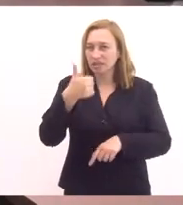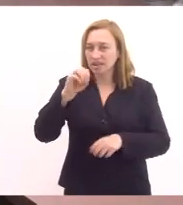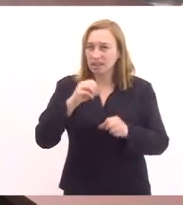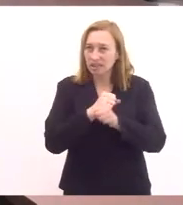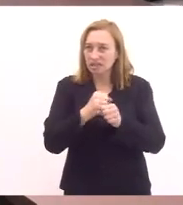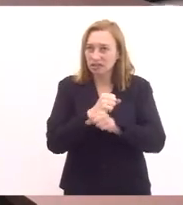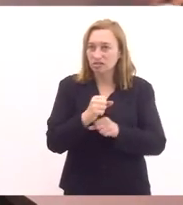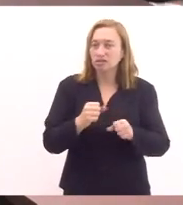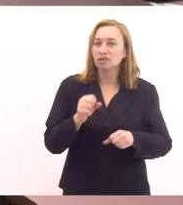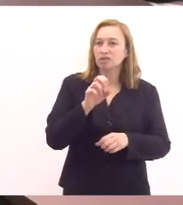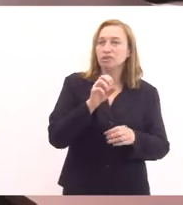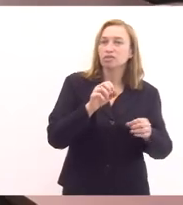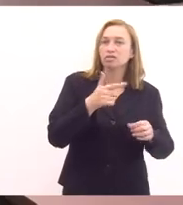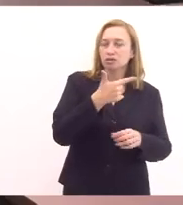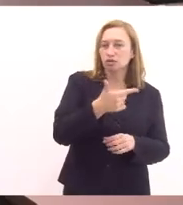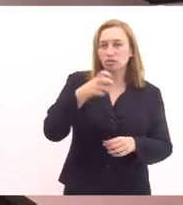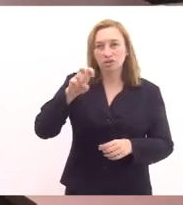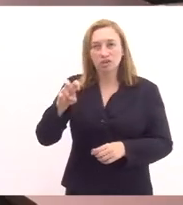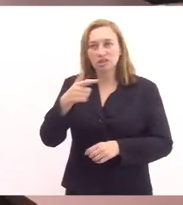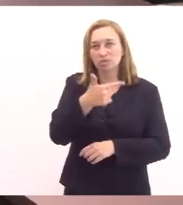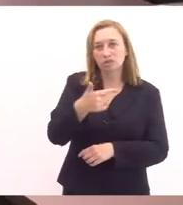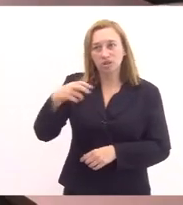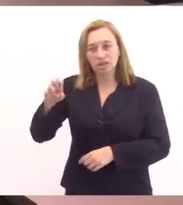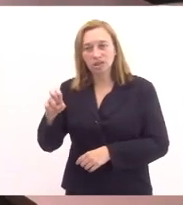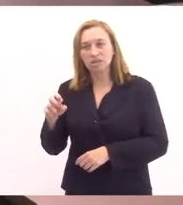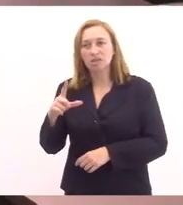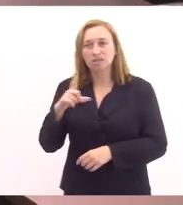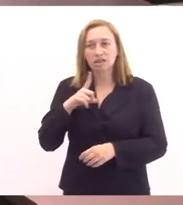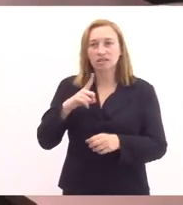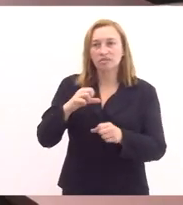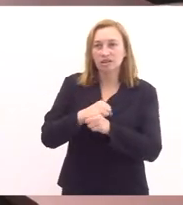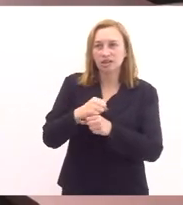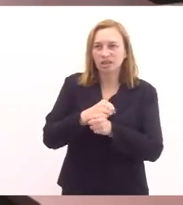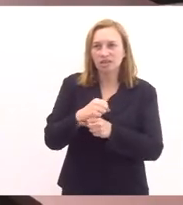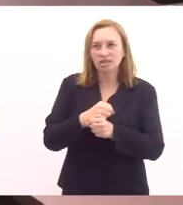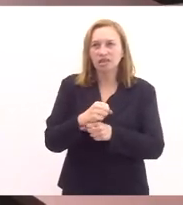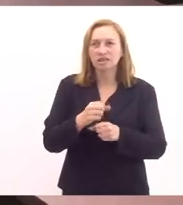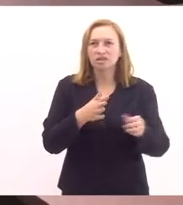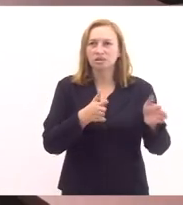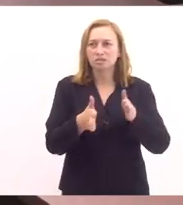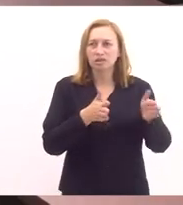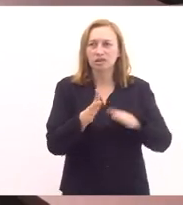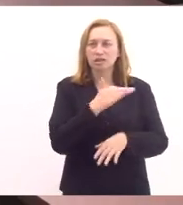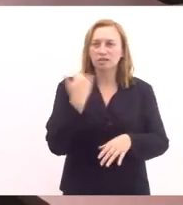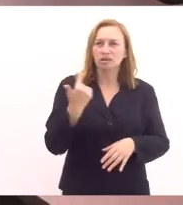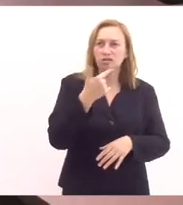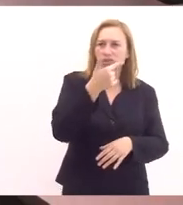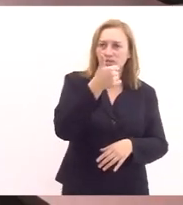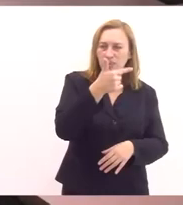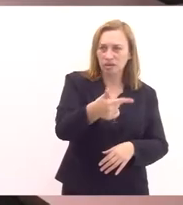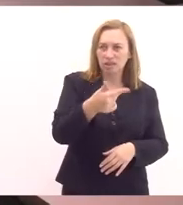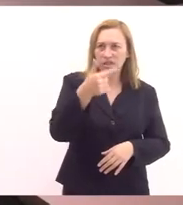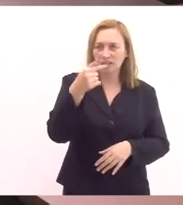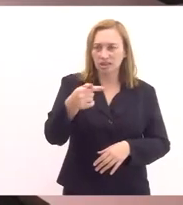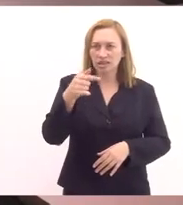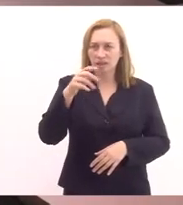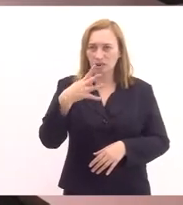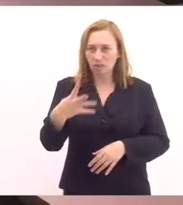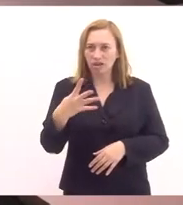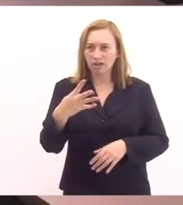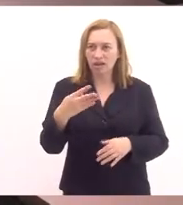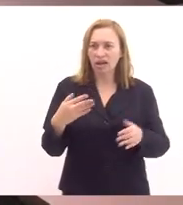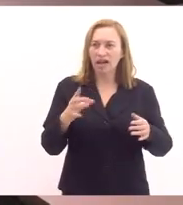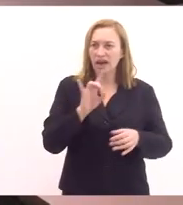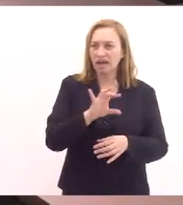em 2005/2015 e a gente teve anos que a taxa de mortalidade foi de 274 a cada 100 mil nascidos